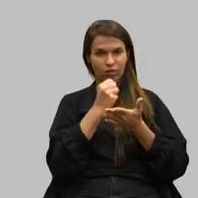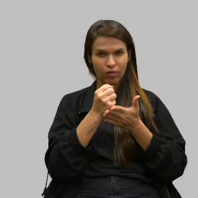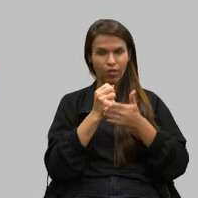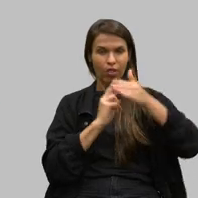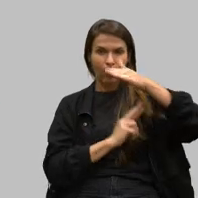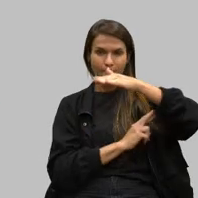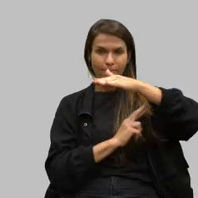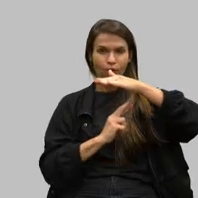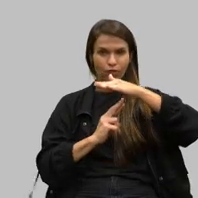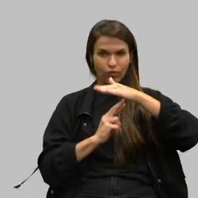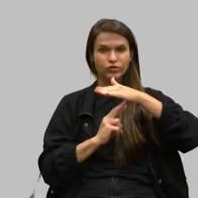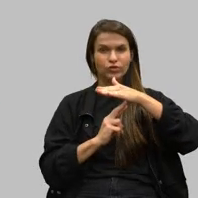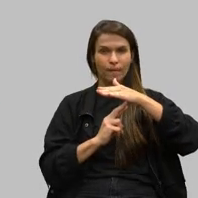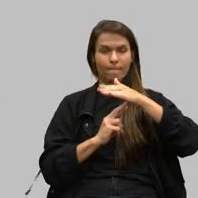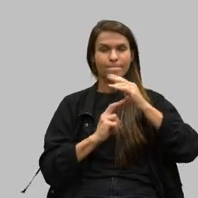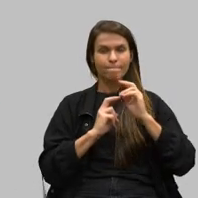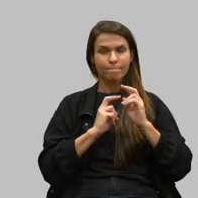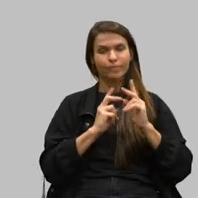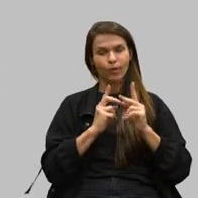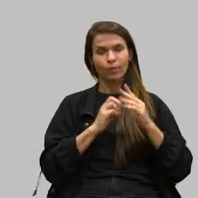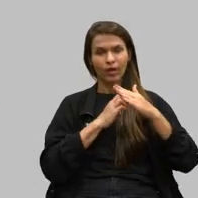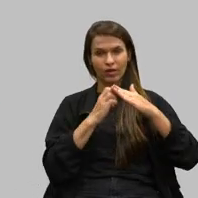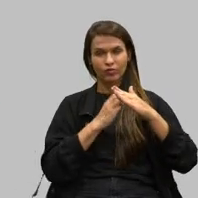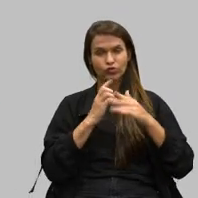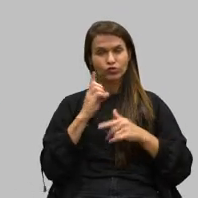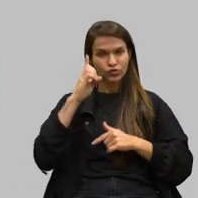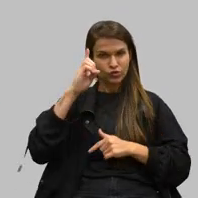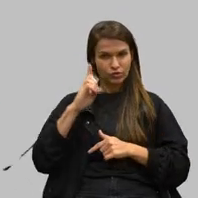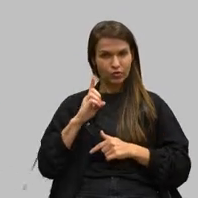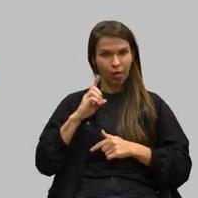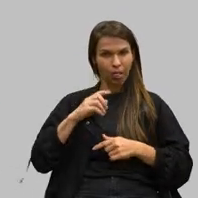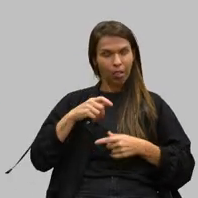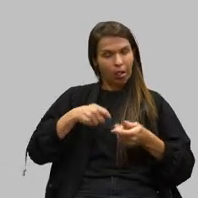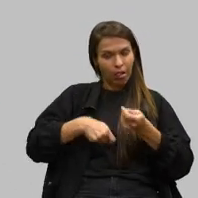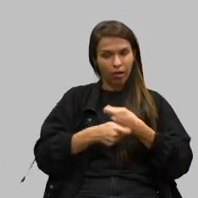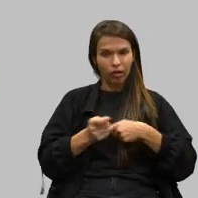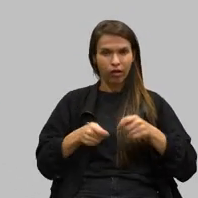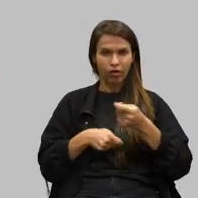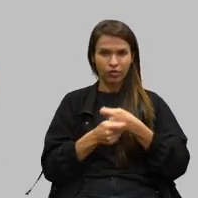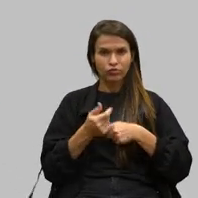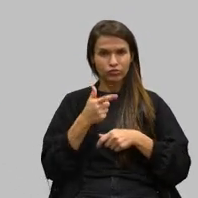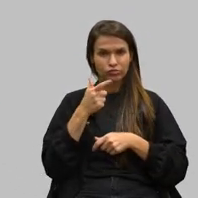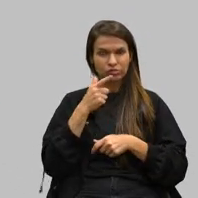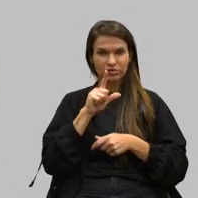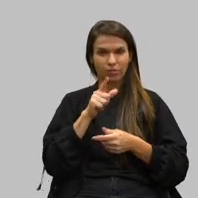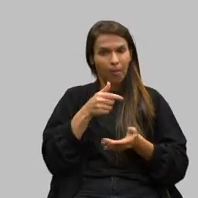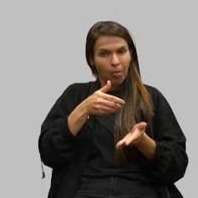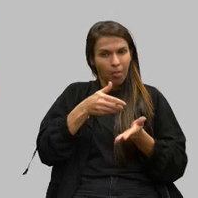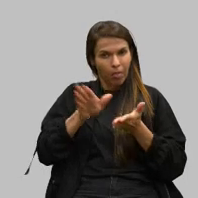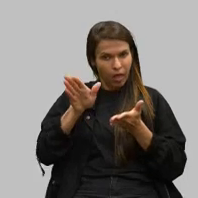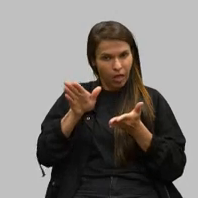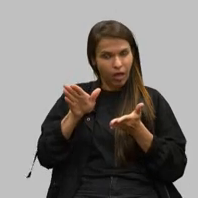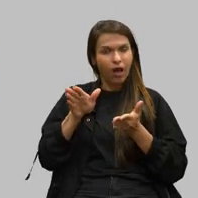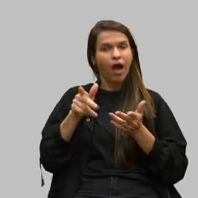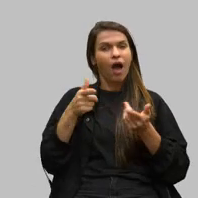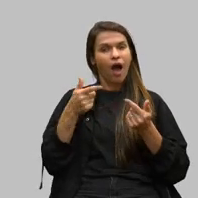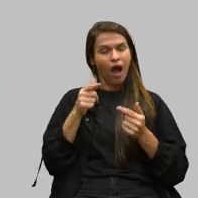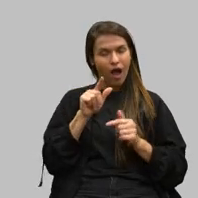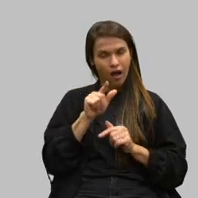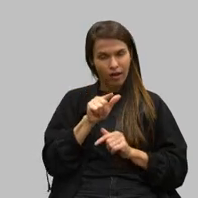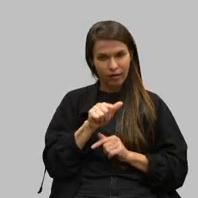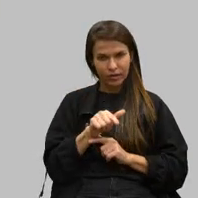entrou uma empresa com a diretoria trambiqueira que nós conseguimos botar para fora e aí vai ser